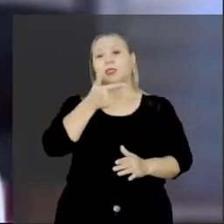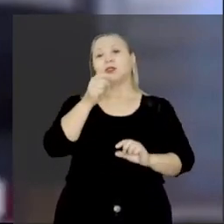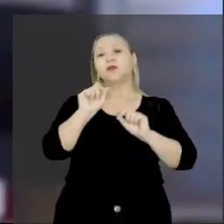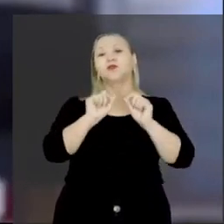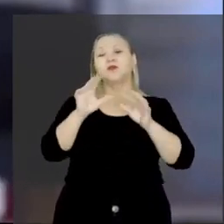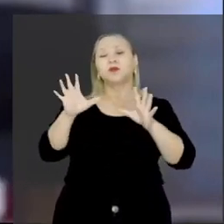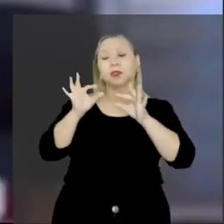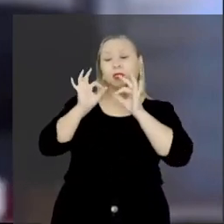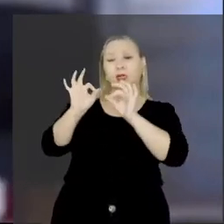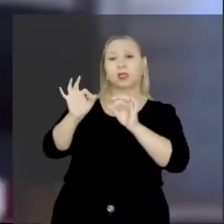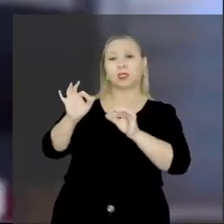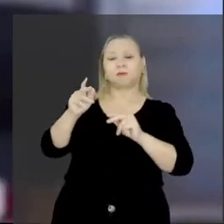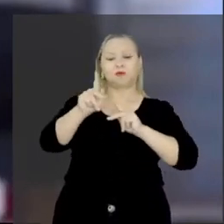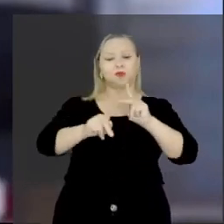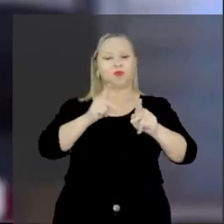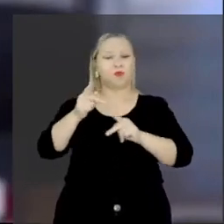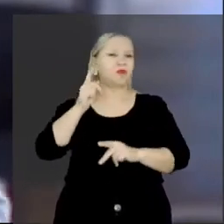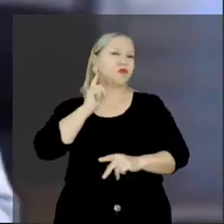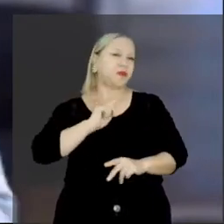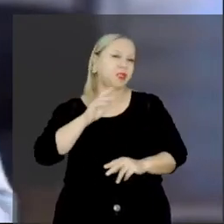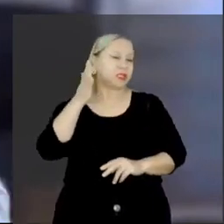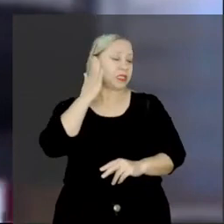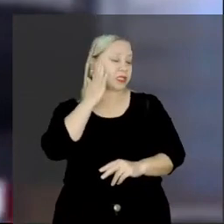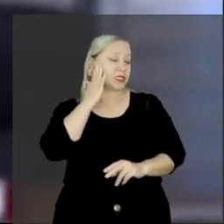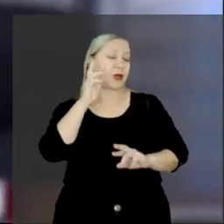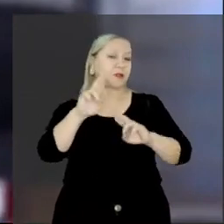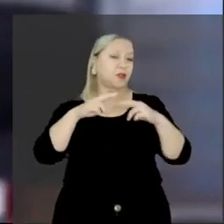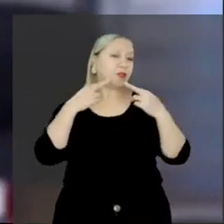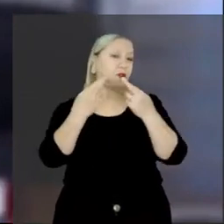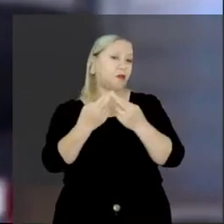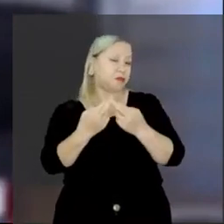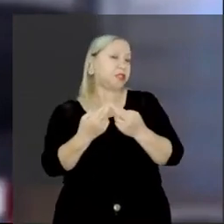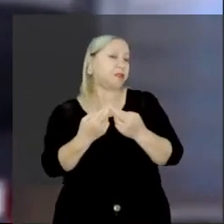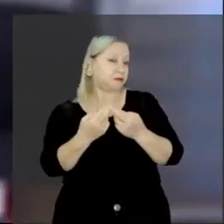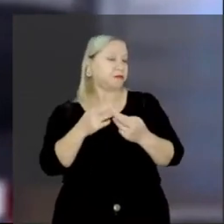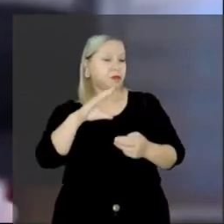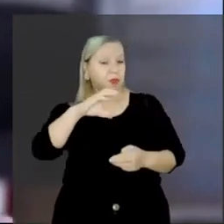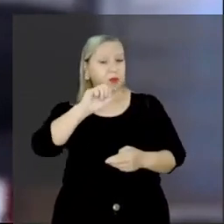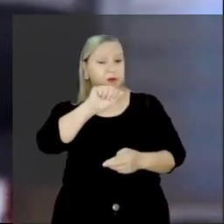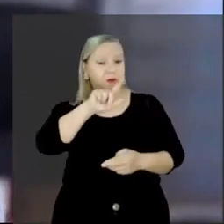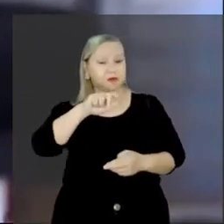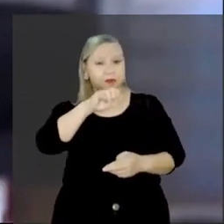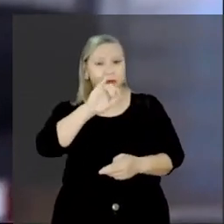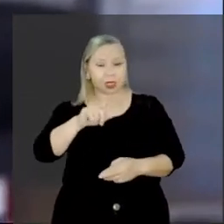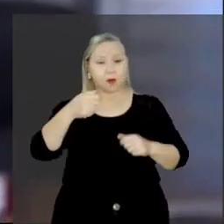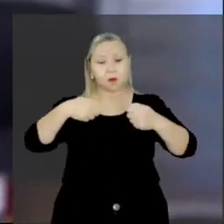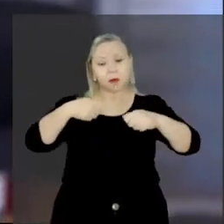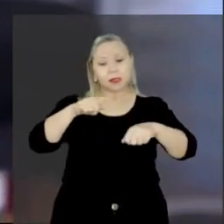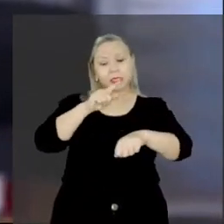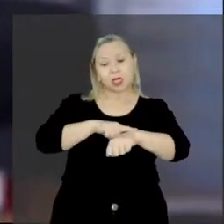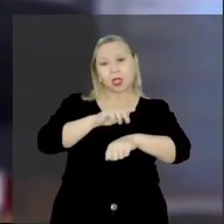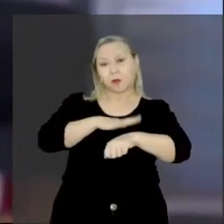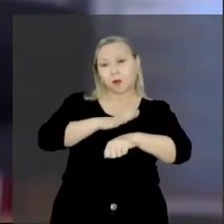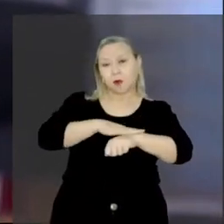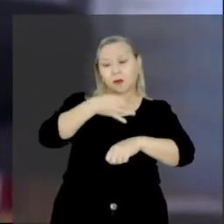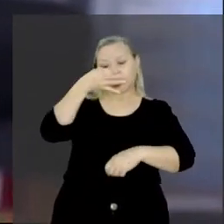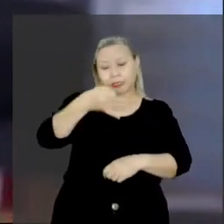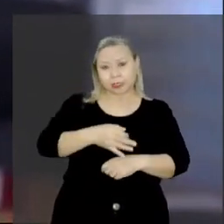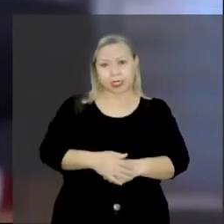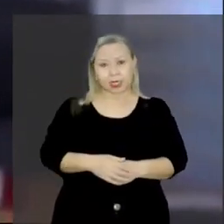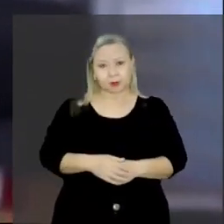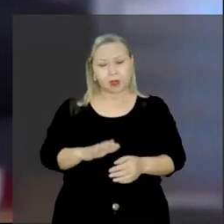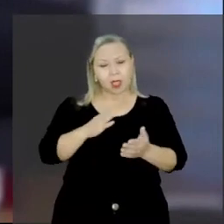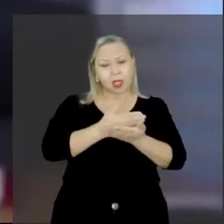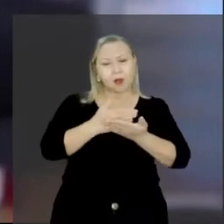procurar o Calil para conversar, e procurar, quem sabe, outras forças de Minas Gerais, porque tem muita gente. Minas Gerais é um estado muito